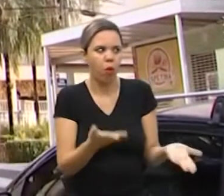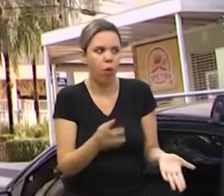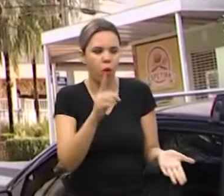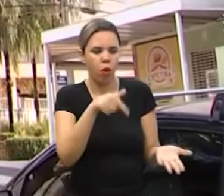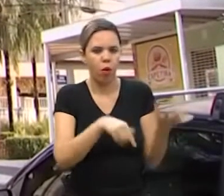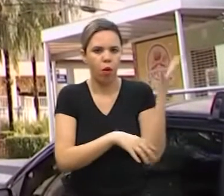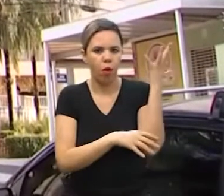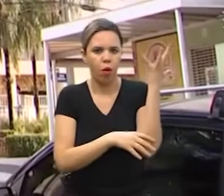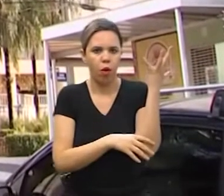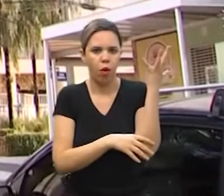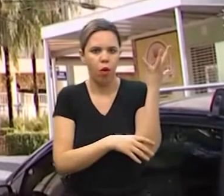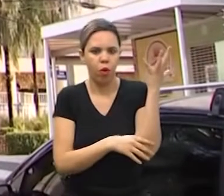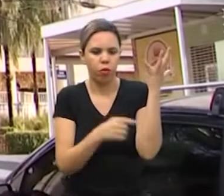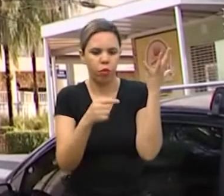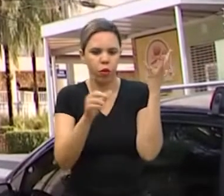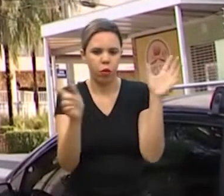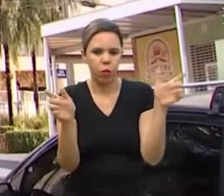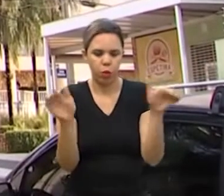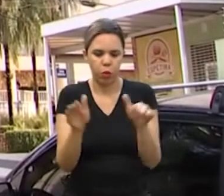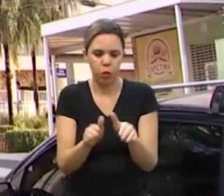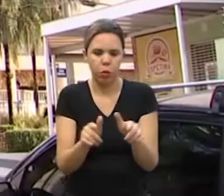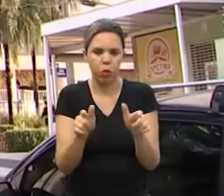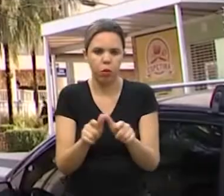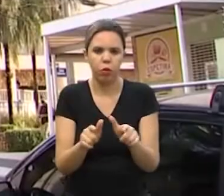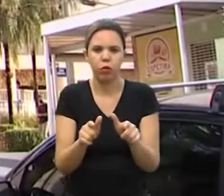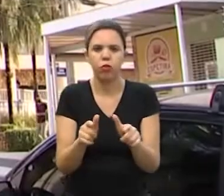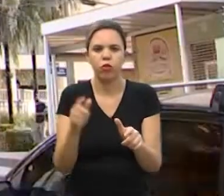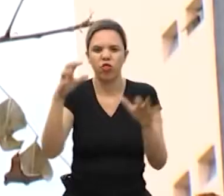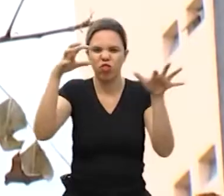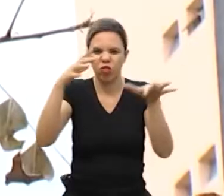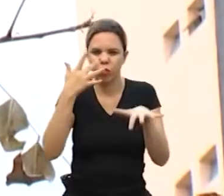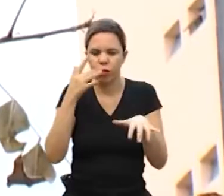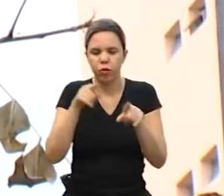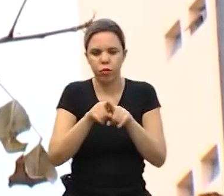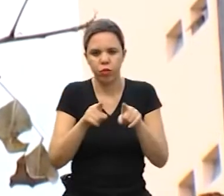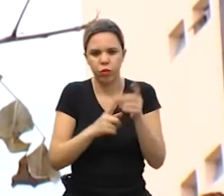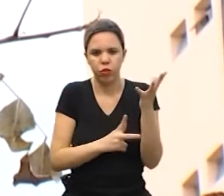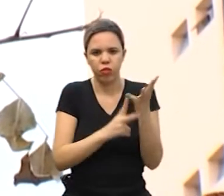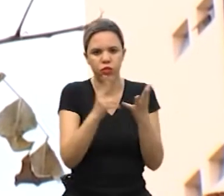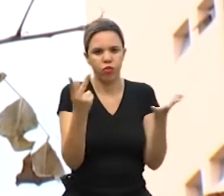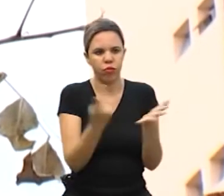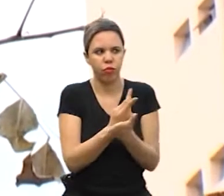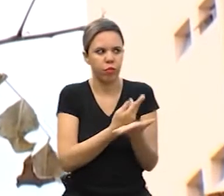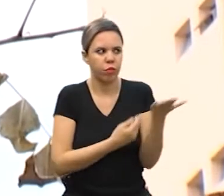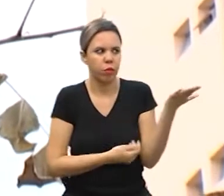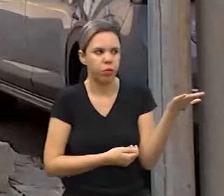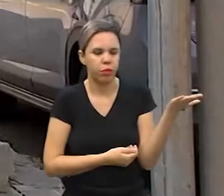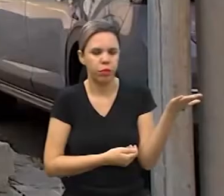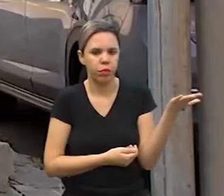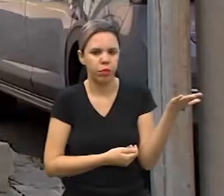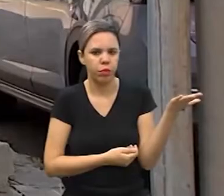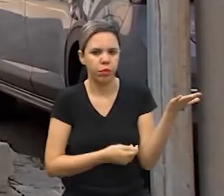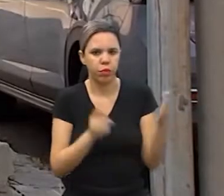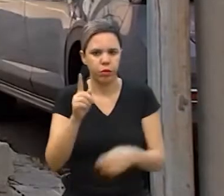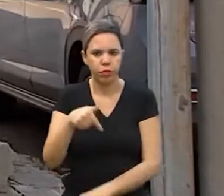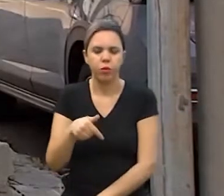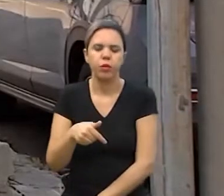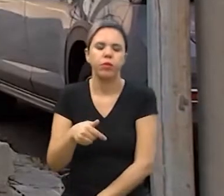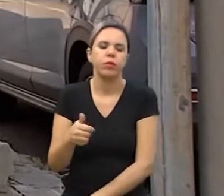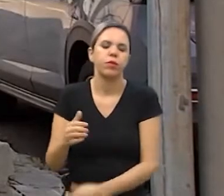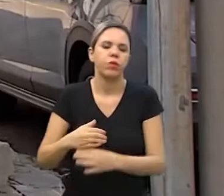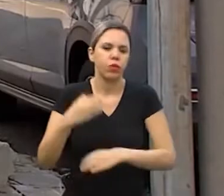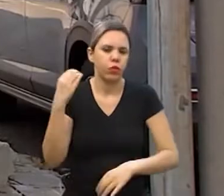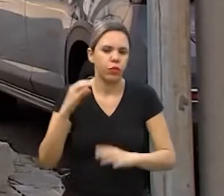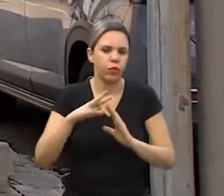dali, essa árvore de pequeno porte, conhecida como chuva de ouro, também foi cortada de forma errada, de acordo com este